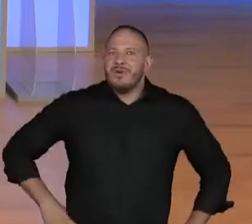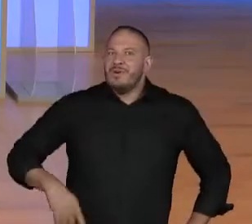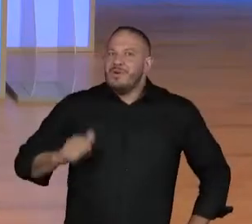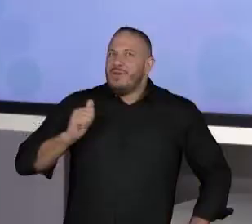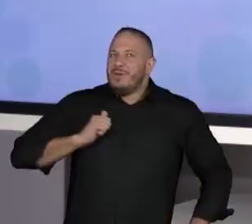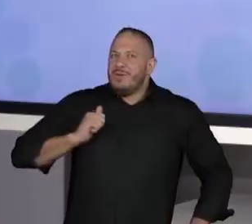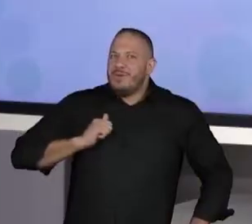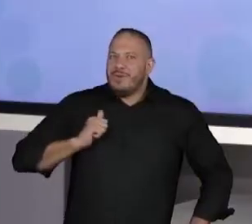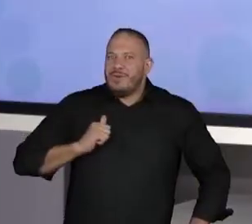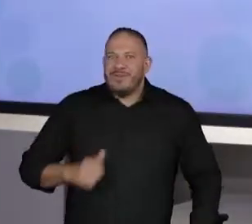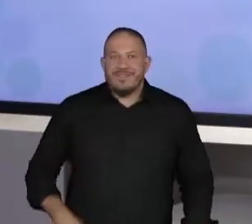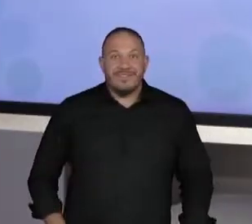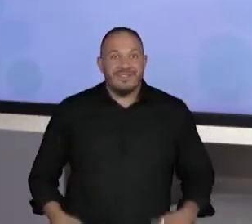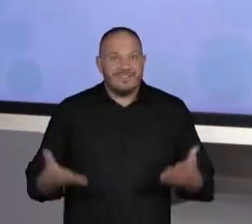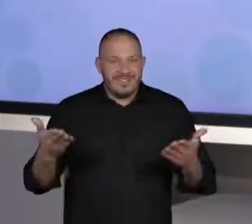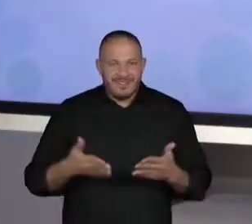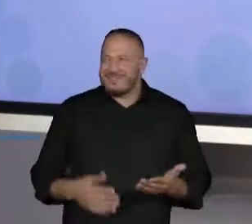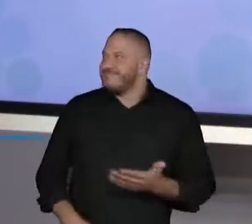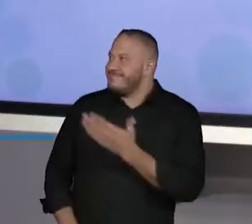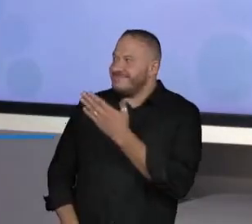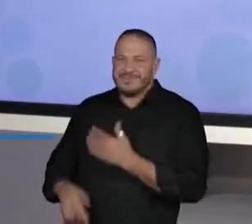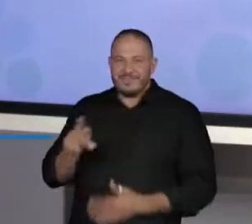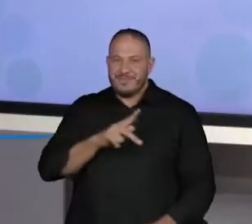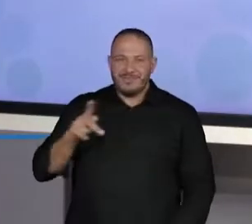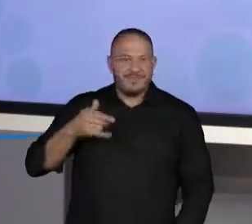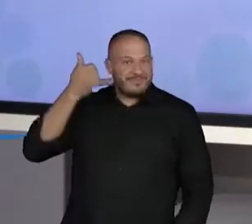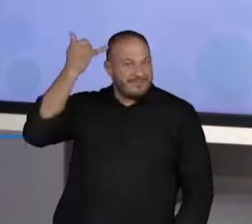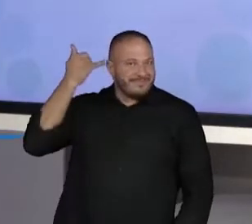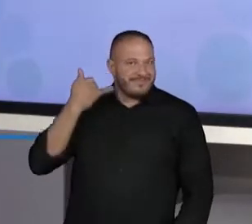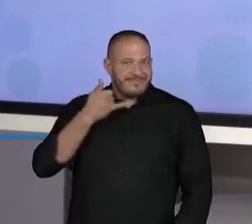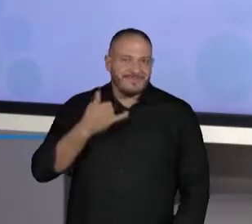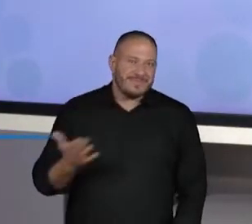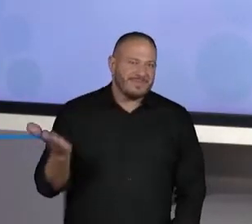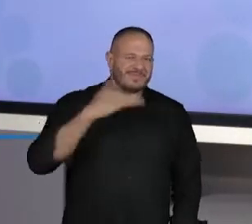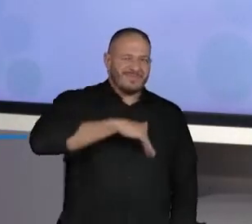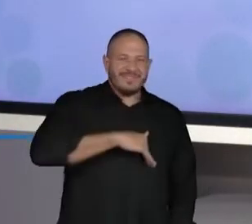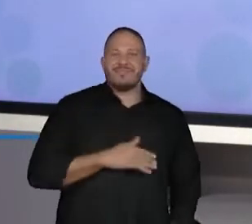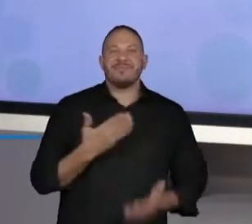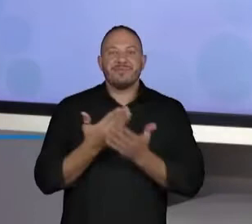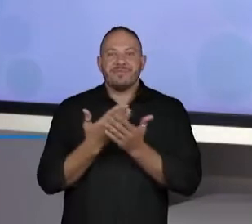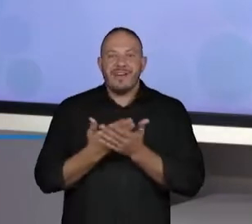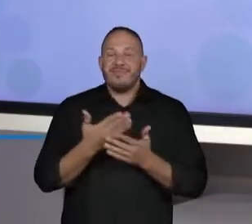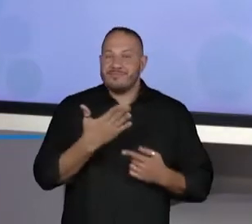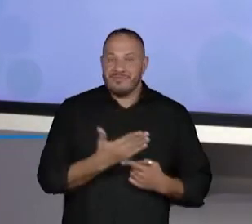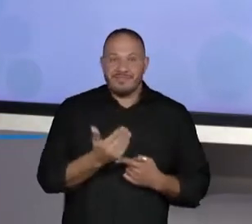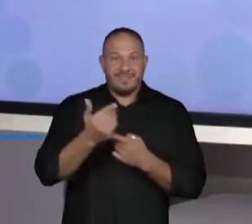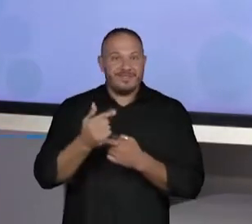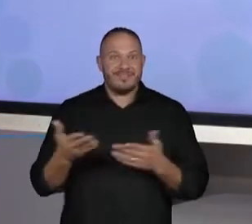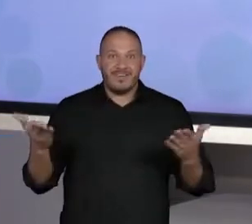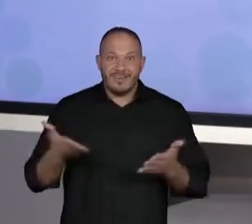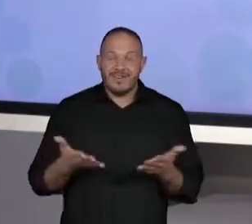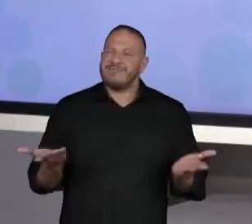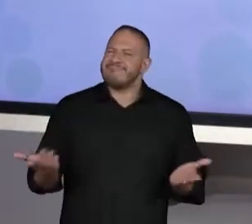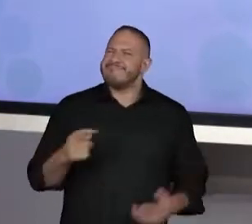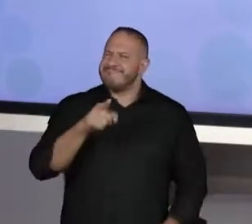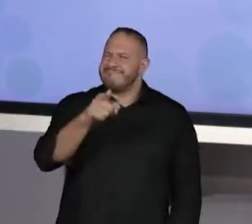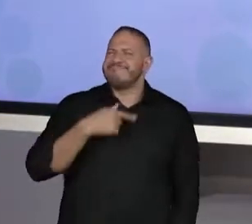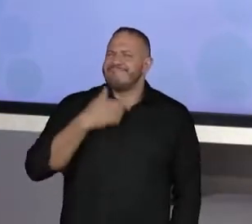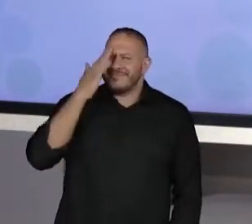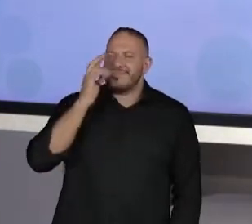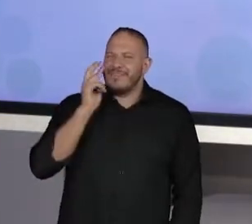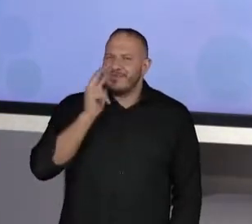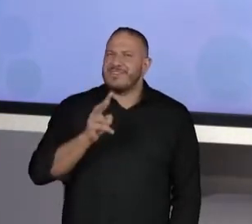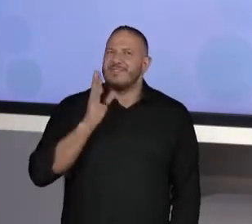sei. Olha só, eu sou a Pro Juliana Nadeu, bora para mais uma aula de tecnologia. E como vocês já viram